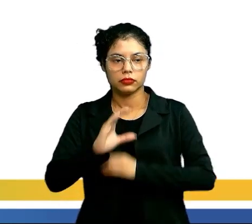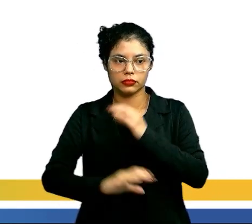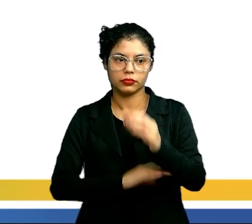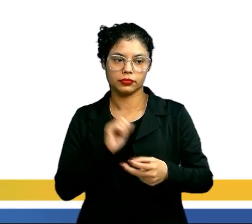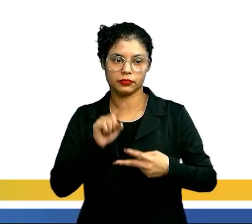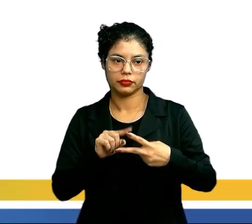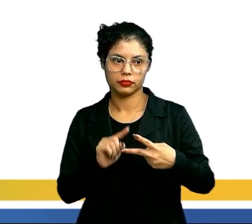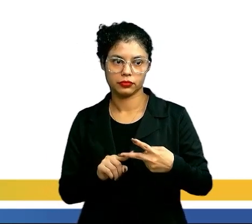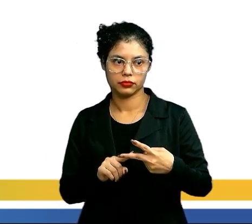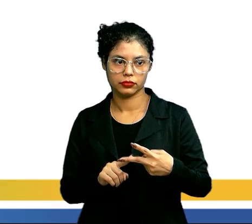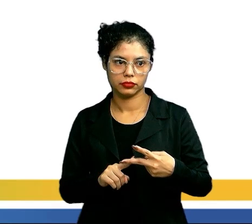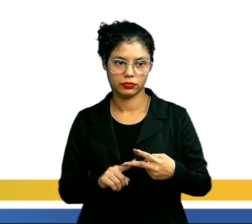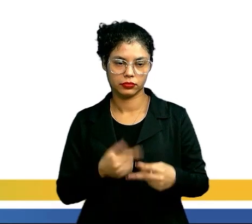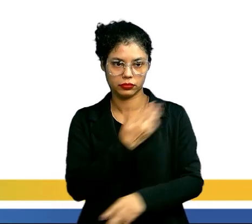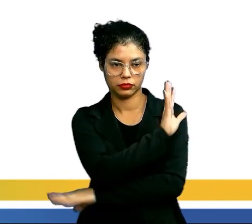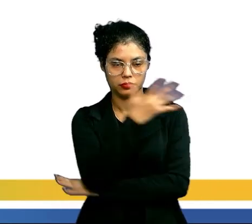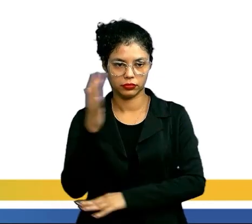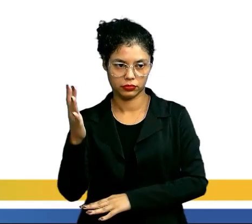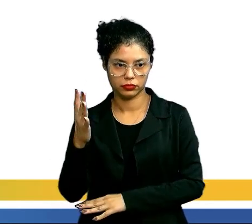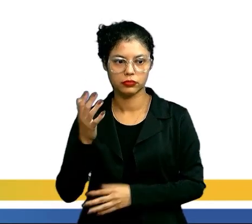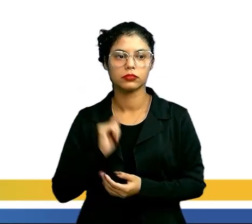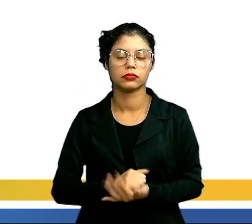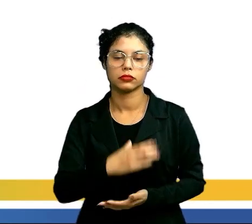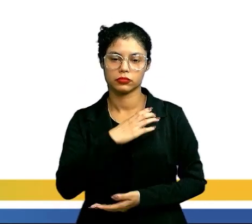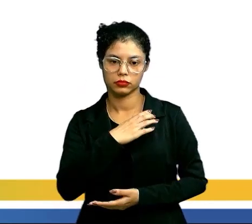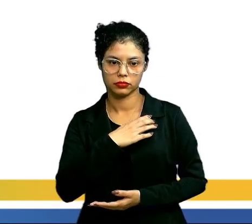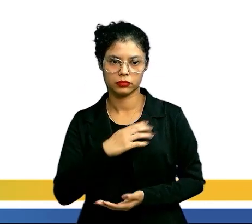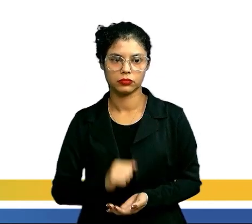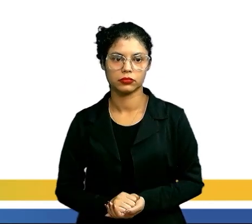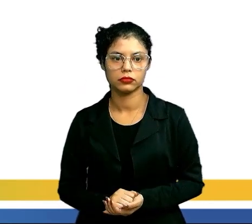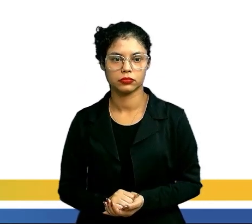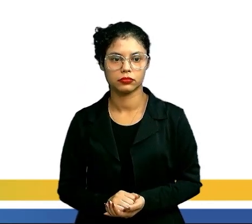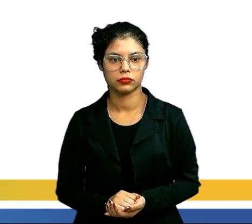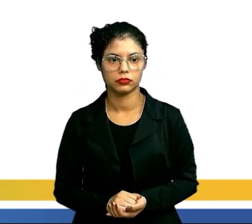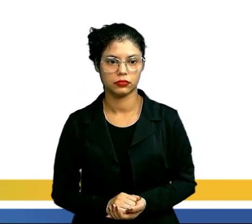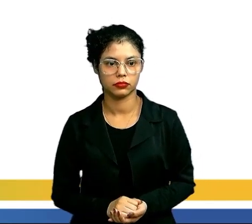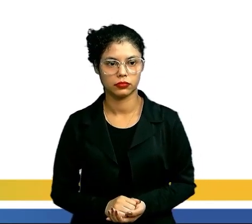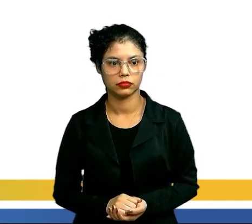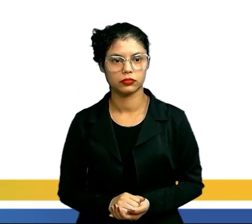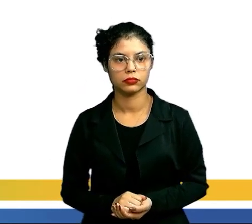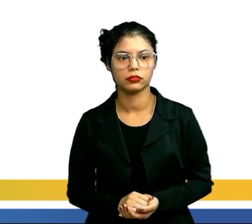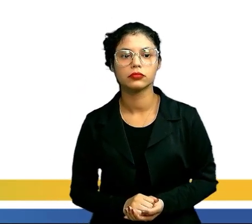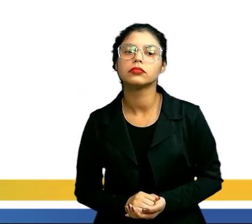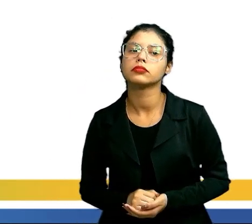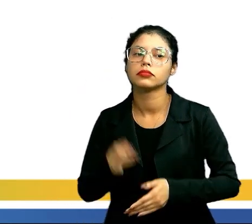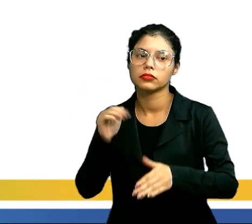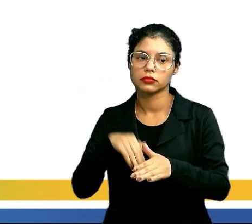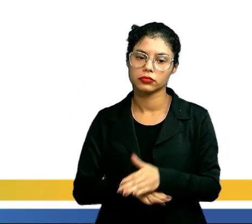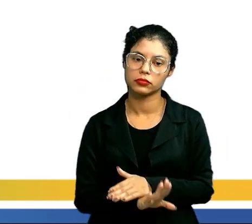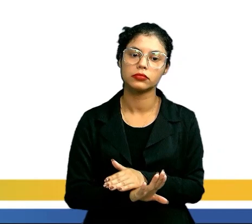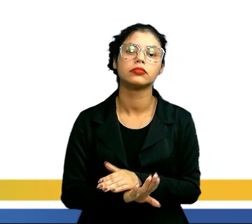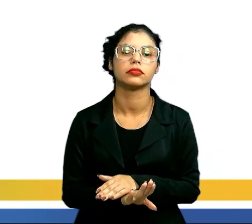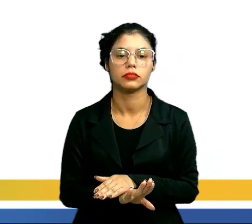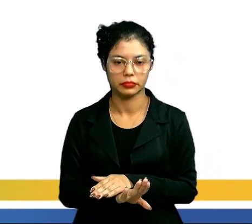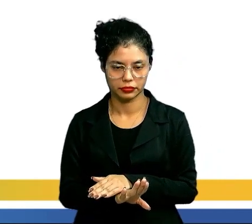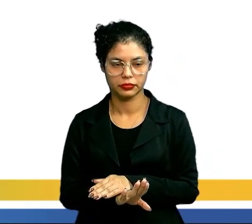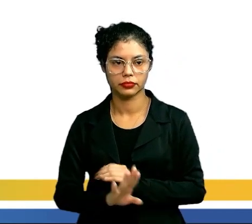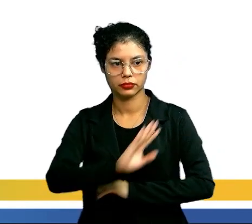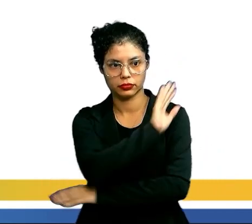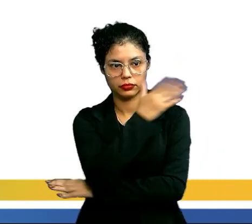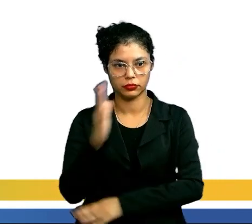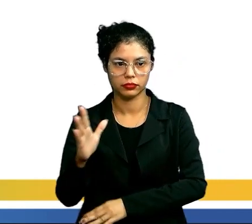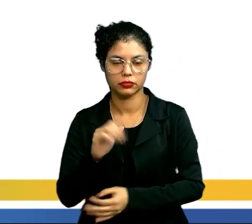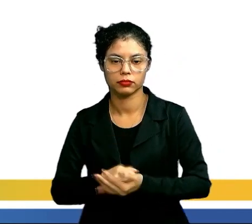ciclos, silvestre e urbano. Aqui, pessoal, o neorreservatório, por assim dizer, natural é